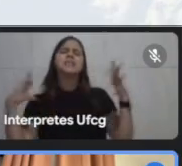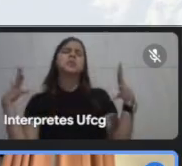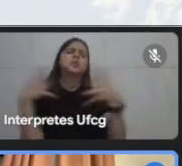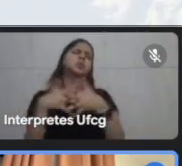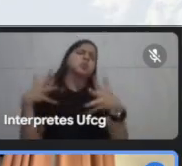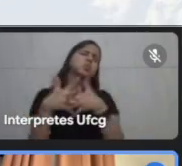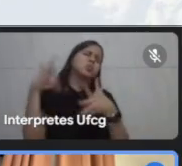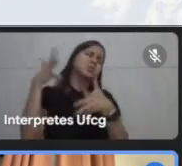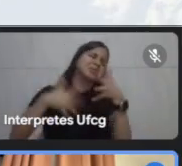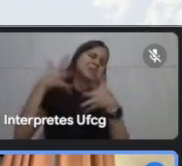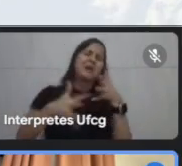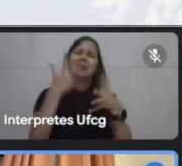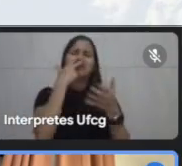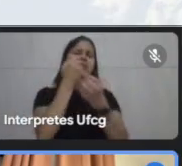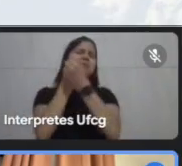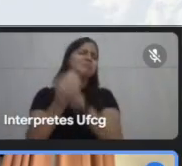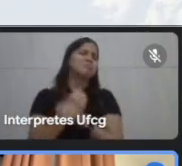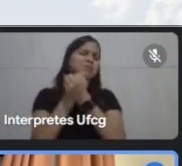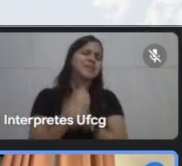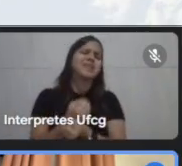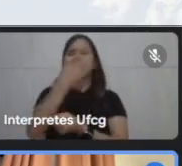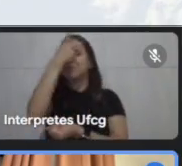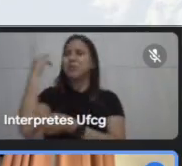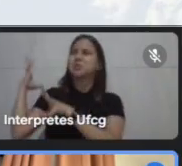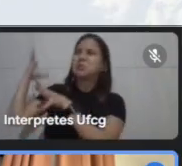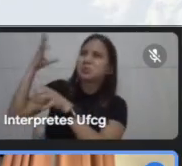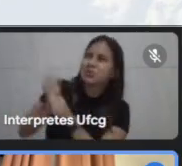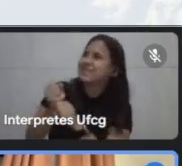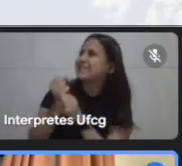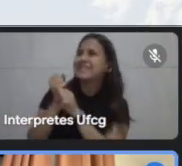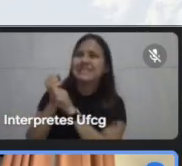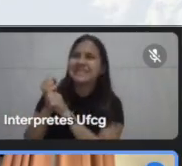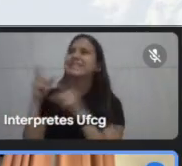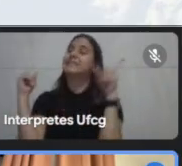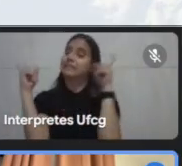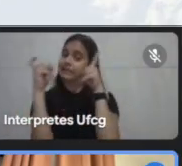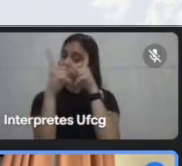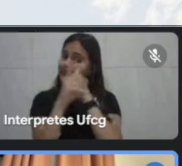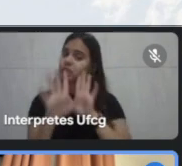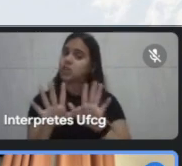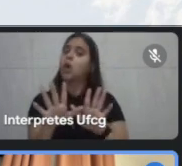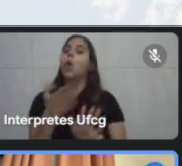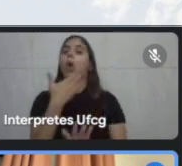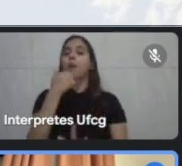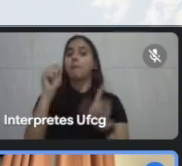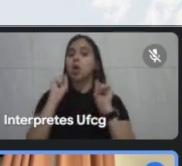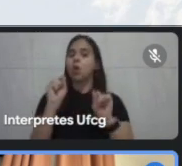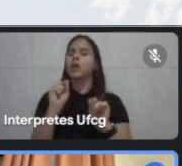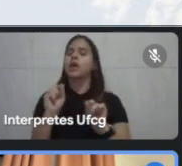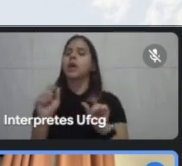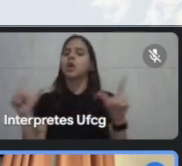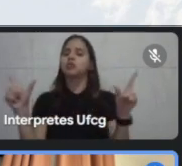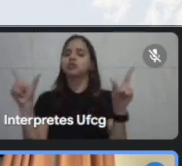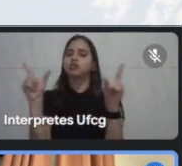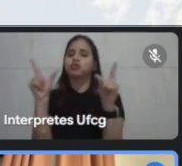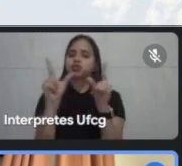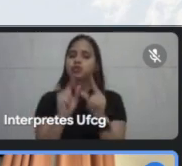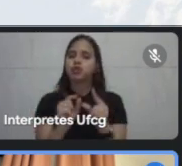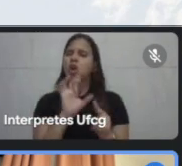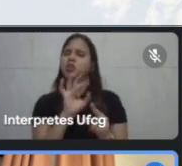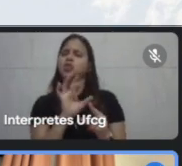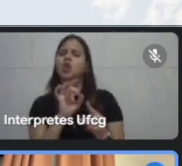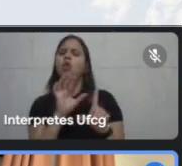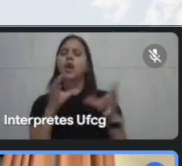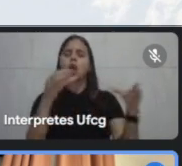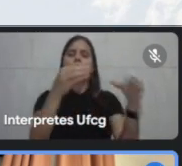ele fique muito pesado para o computador. Então, não é interessante trabalhar com tantas classes. O ideal é que você reduza um pouco para que fiquem apenas classes de